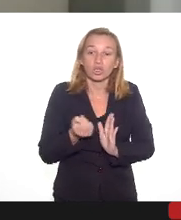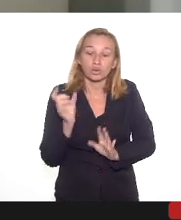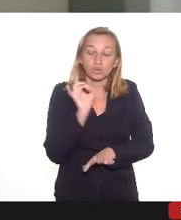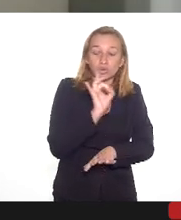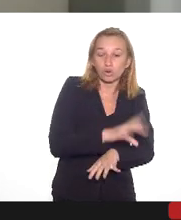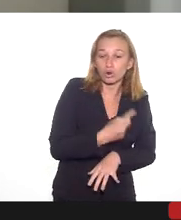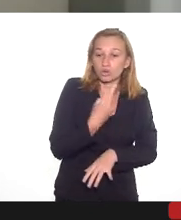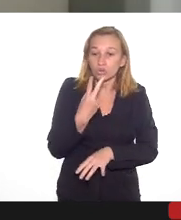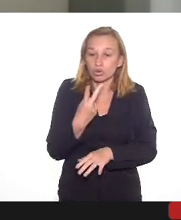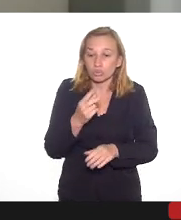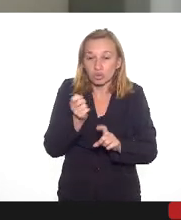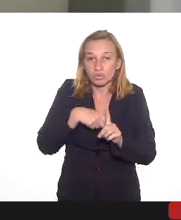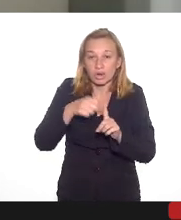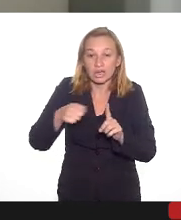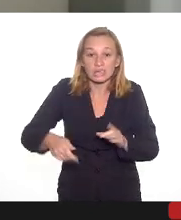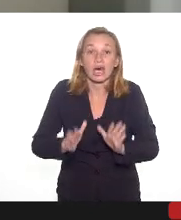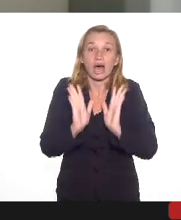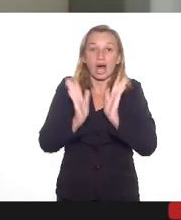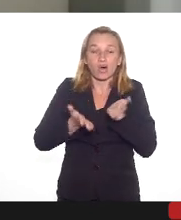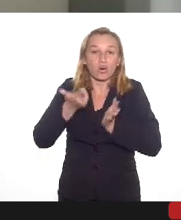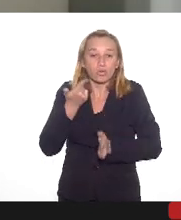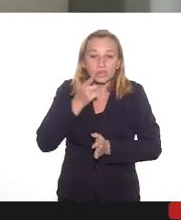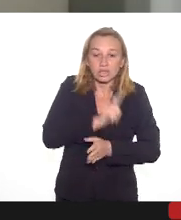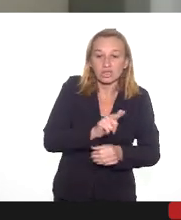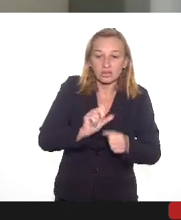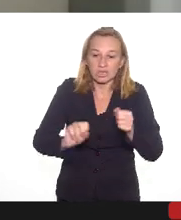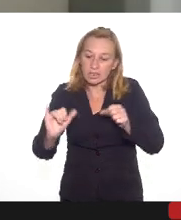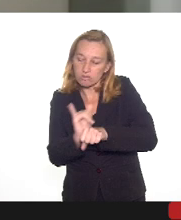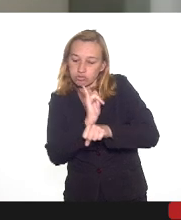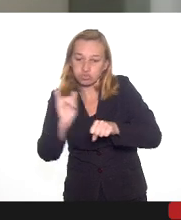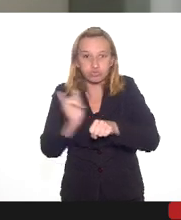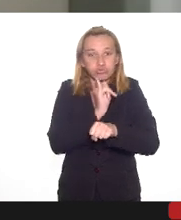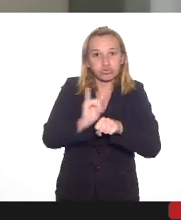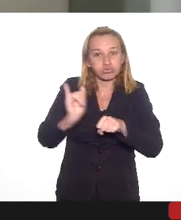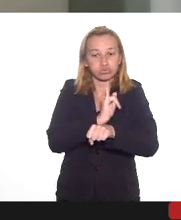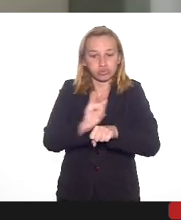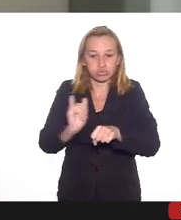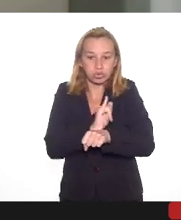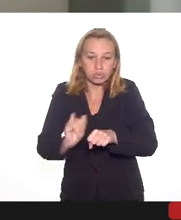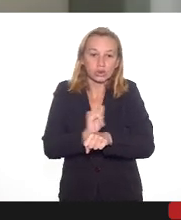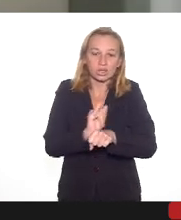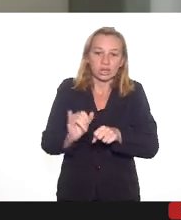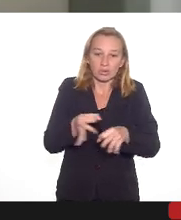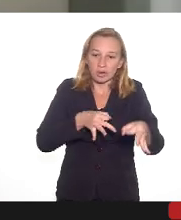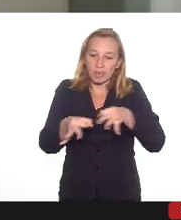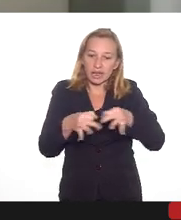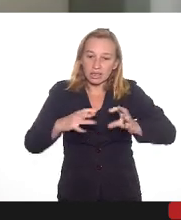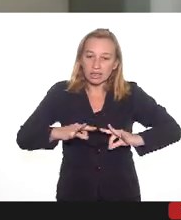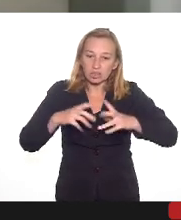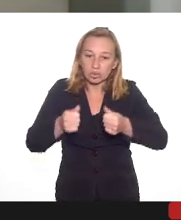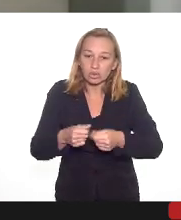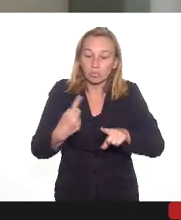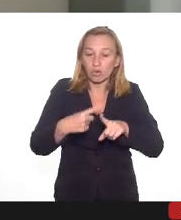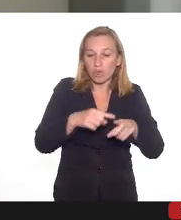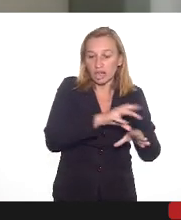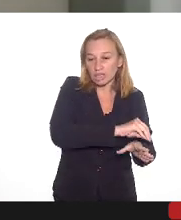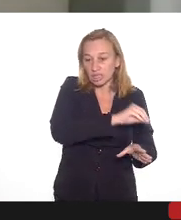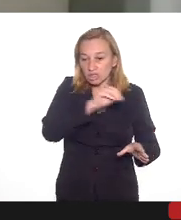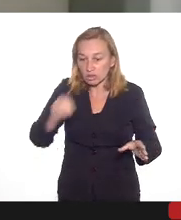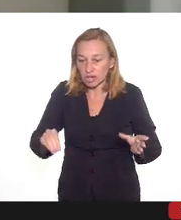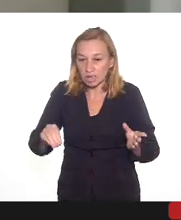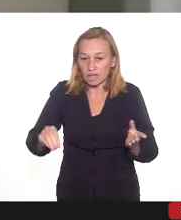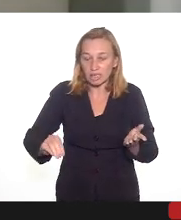do calendário. Mas agora estamos conseguindo fazer planejamento, programação, porque as transferências